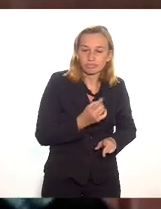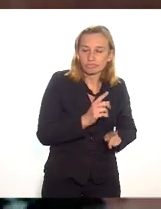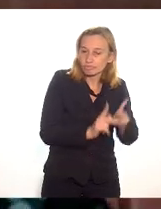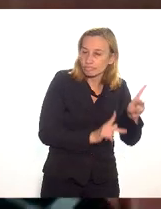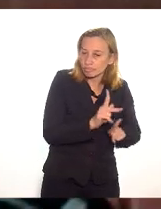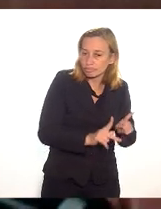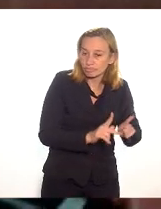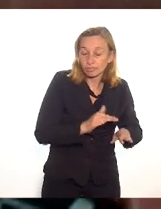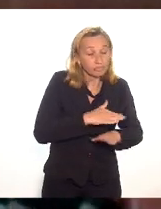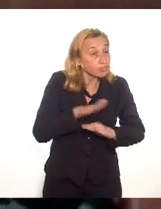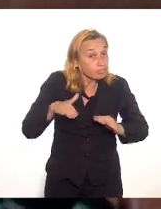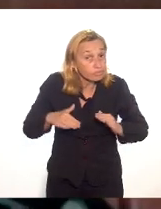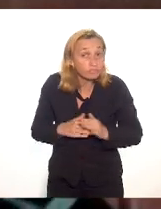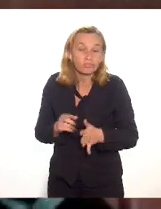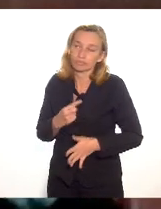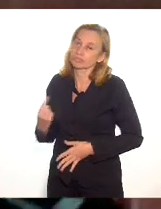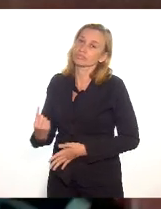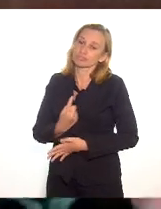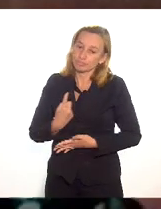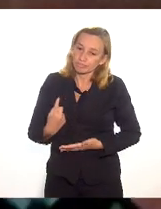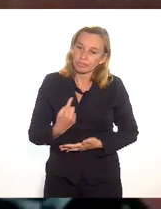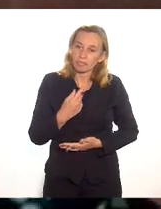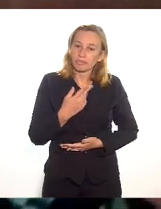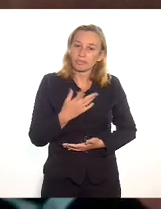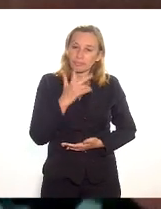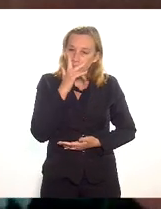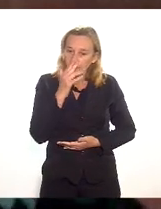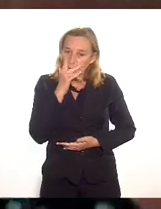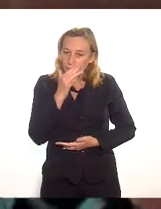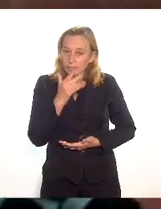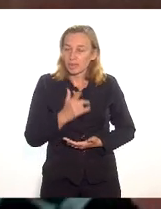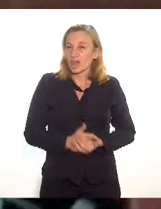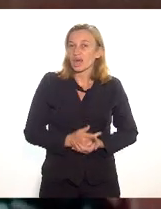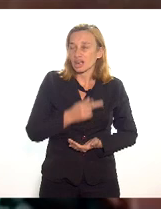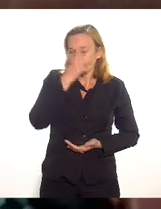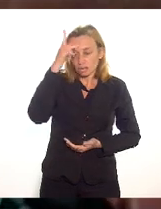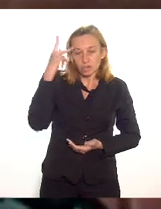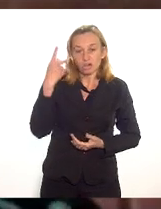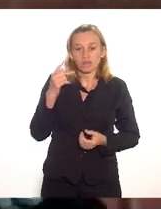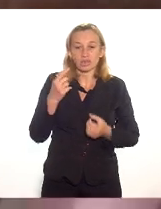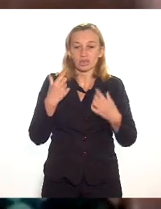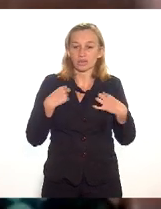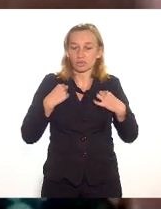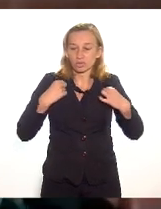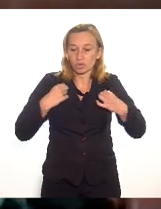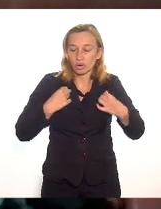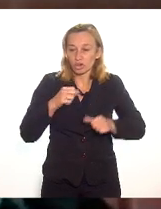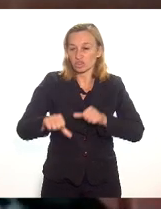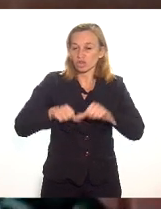é para todos nós e todas nós. Parece que as pessoas vestem uma capa de parlamentar, viram super-heróis,